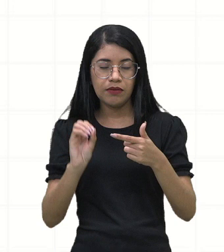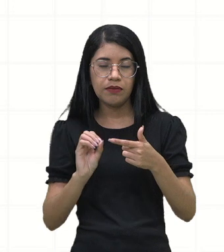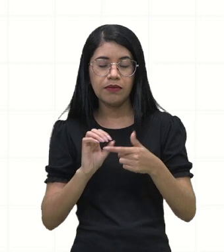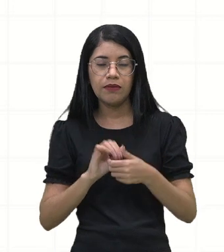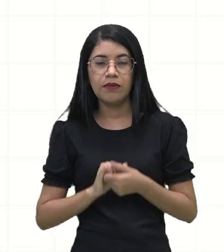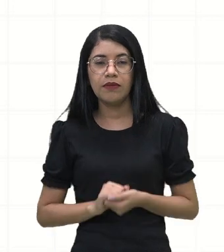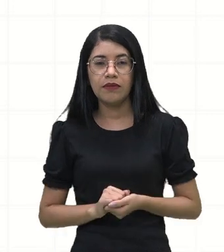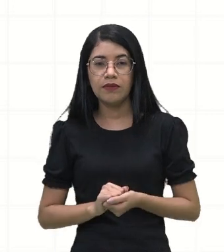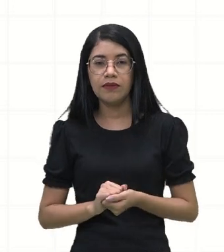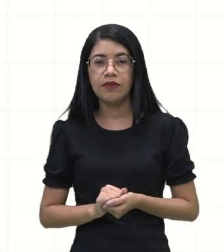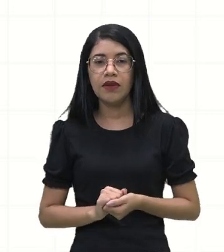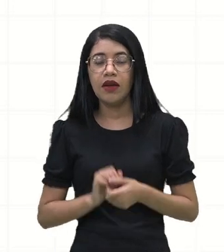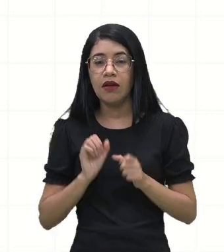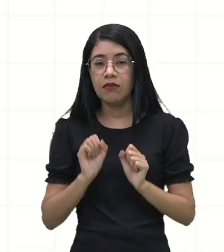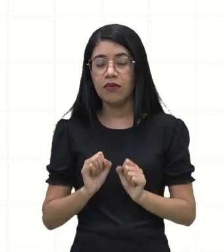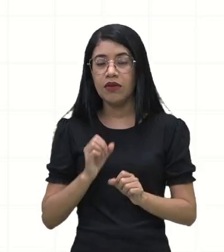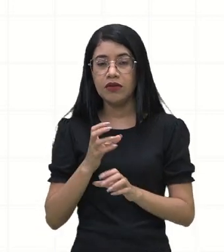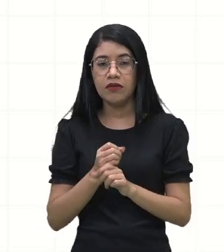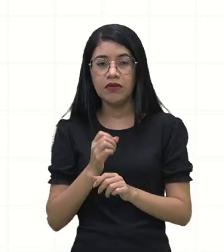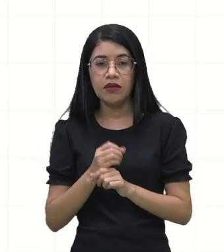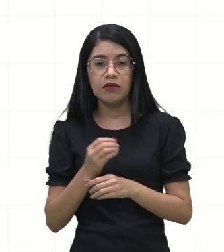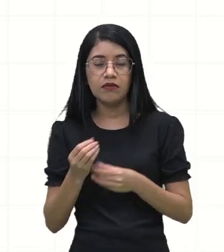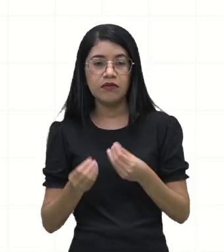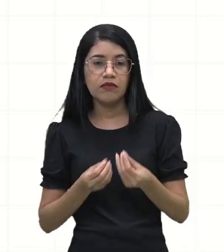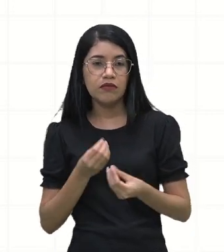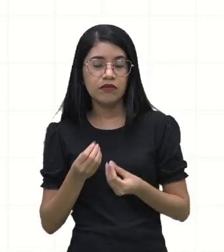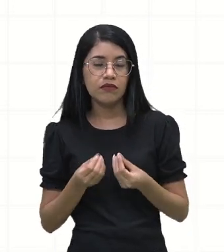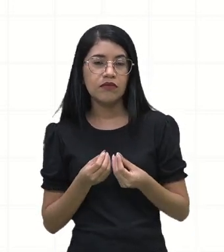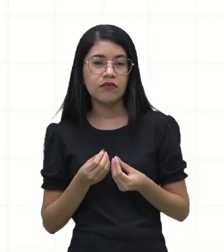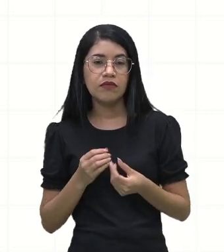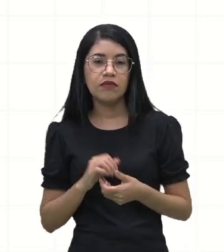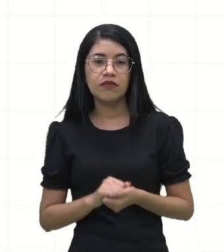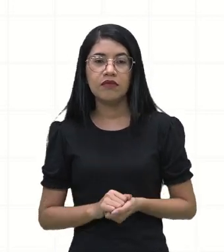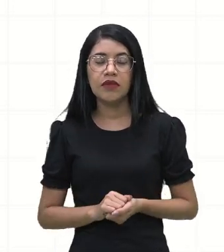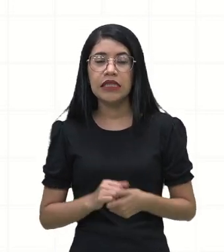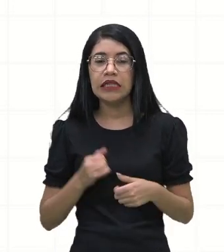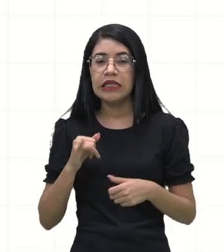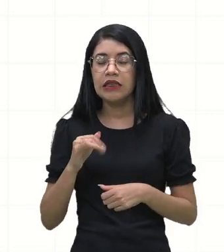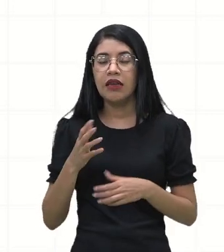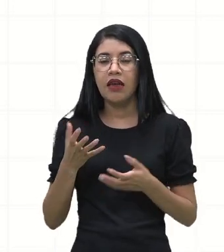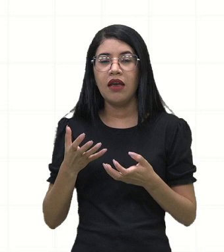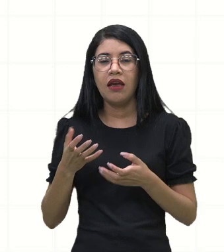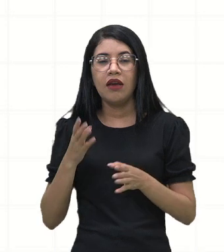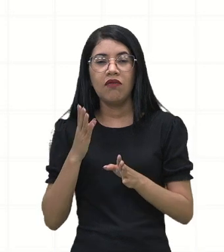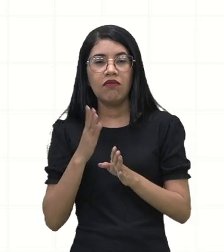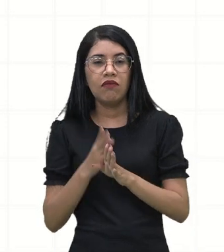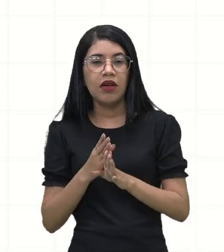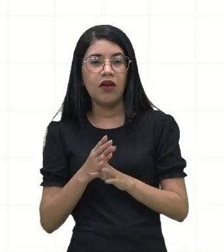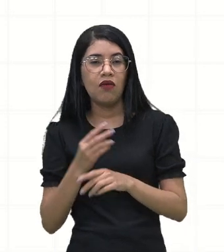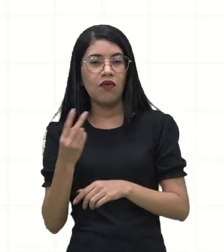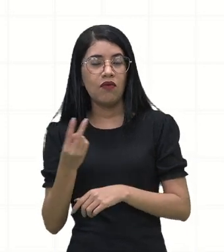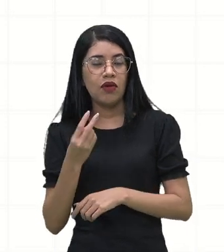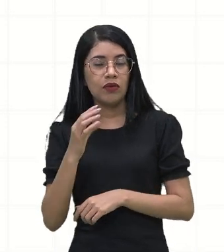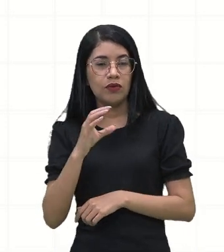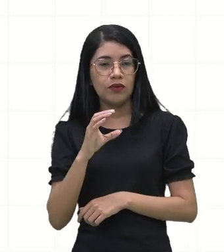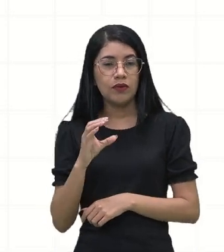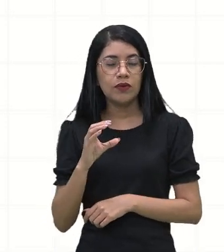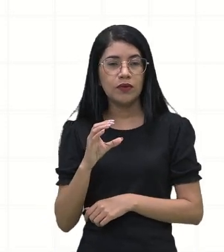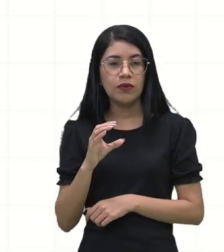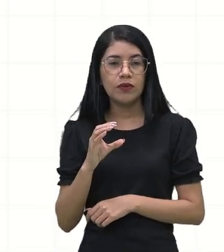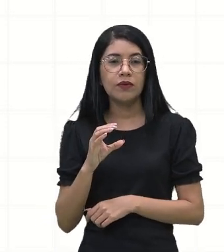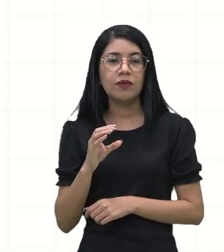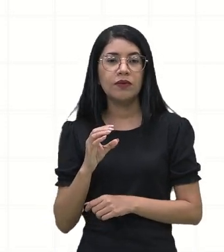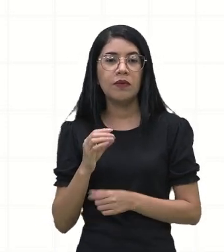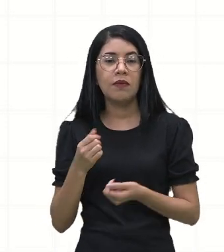Então, o que você pode fazer? Se nós queremos esse aqui, né? Ó, como a gente resolve as nossas